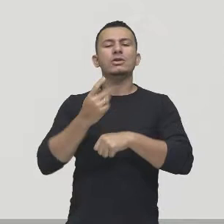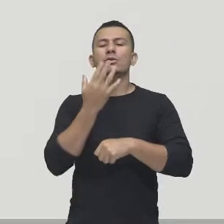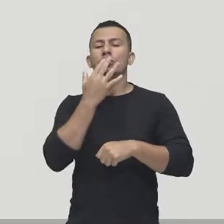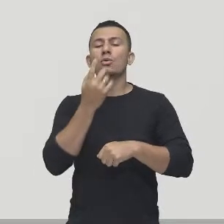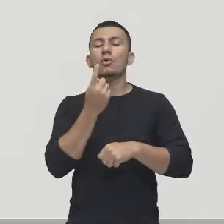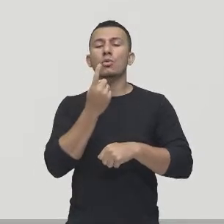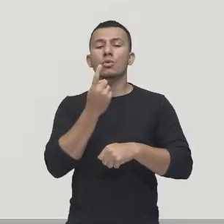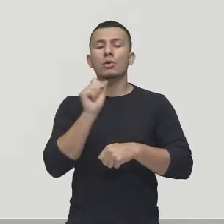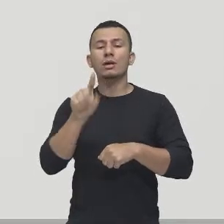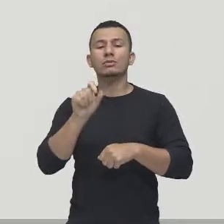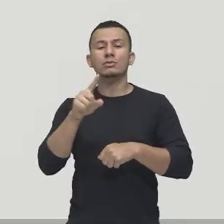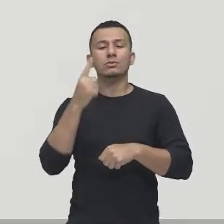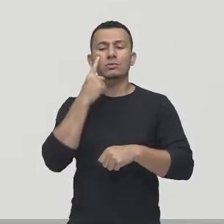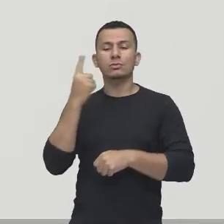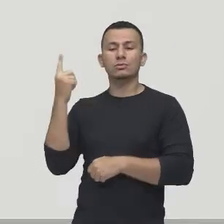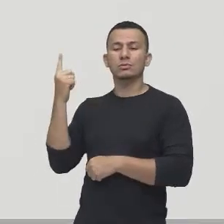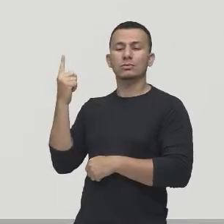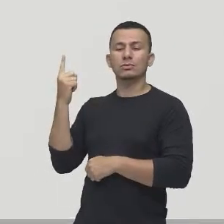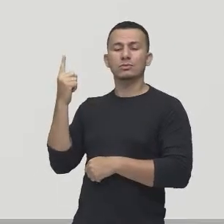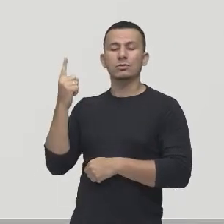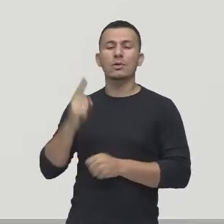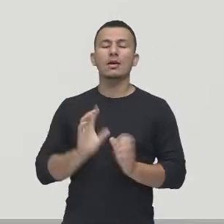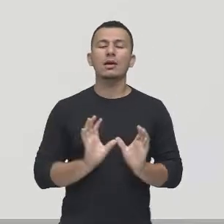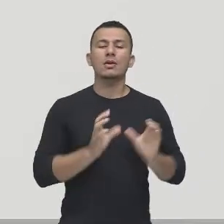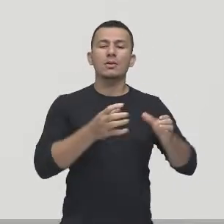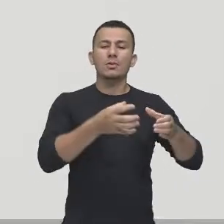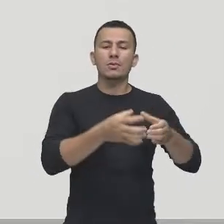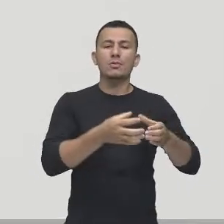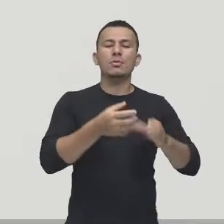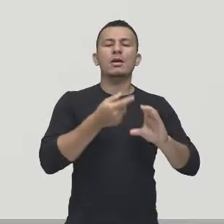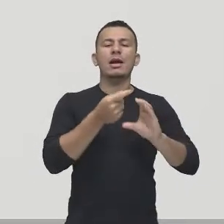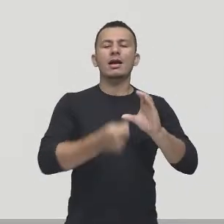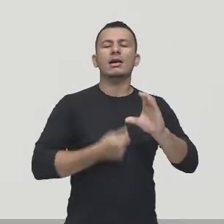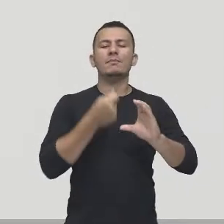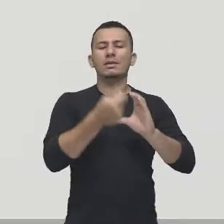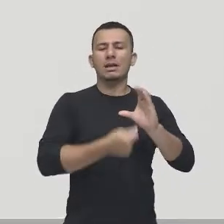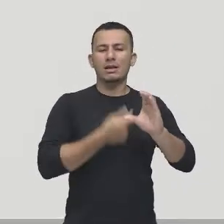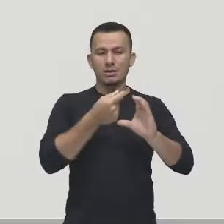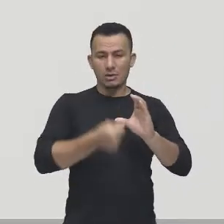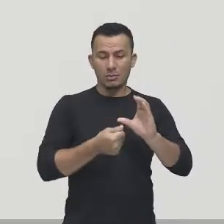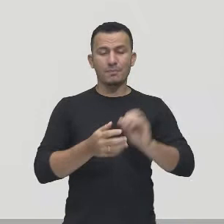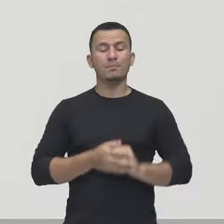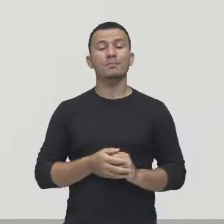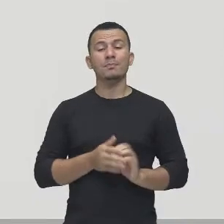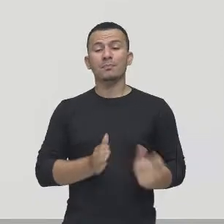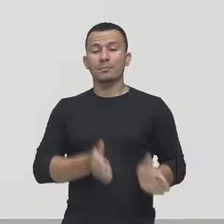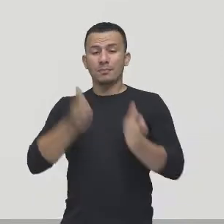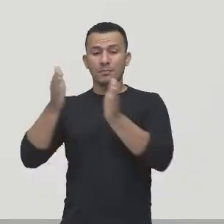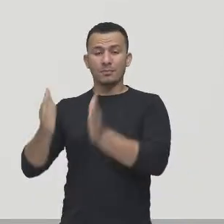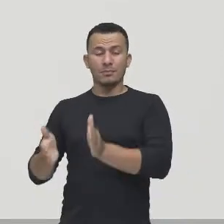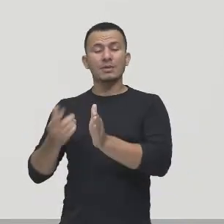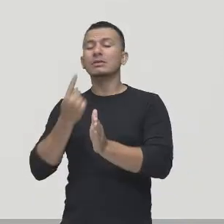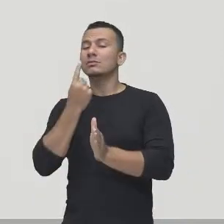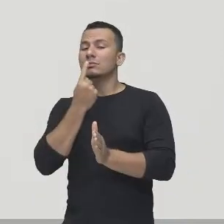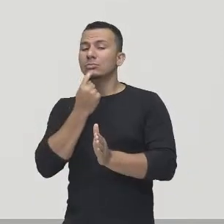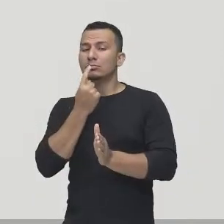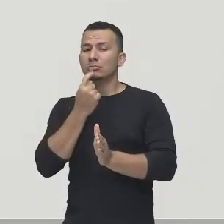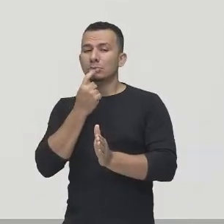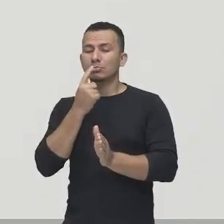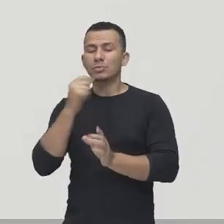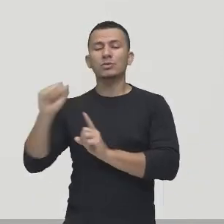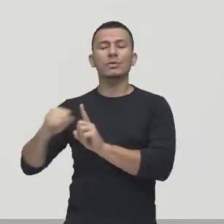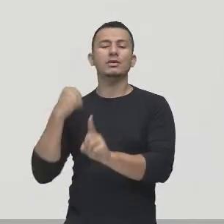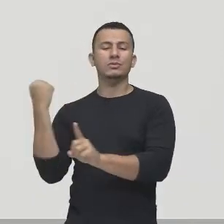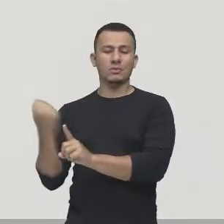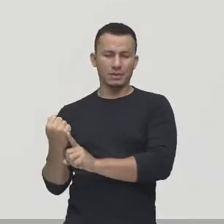bloco capitalista. Né? E o que está em vermelho aí na tela compunha o chamado bloco comunista,